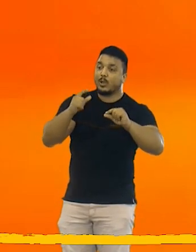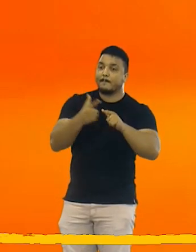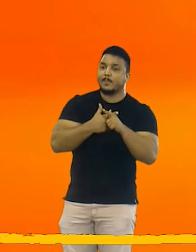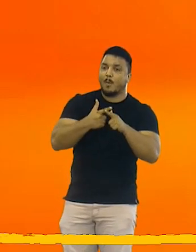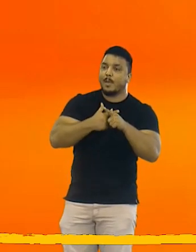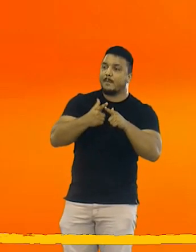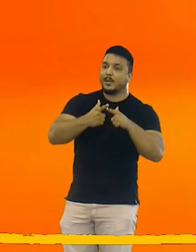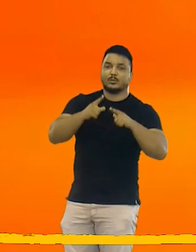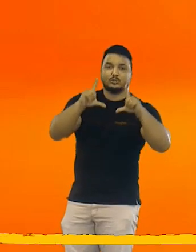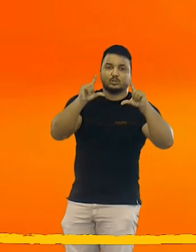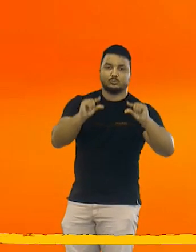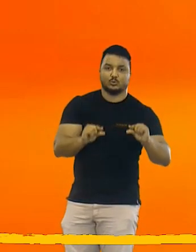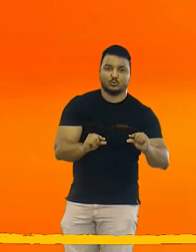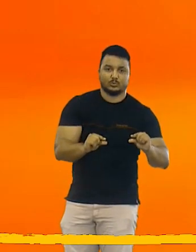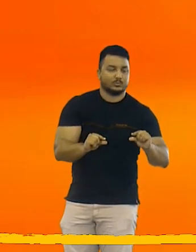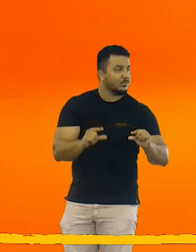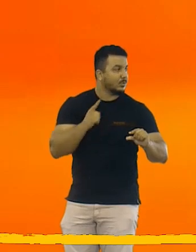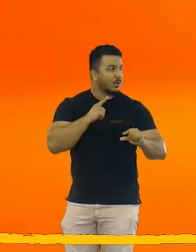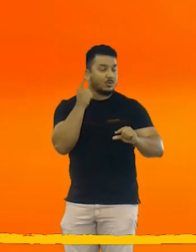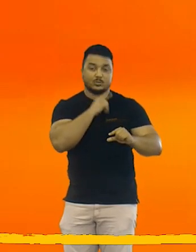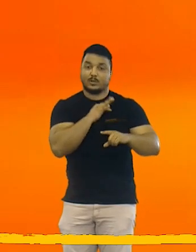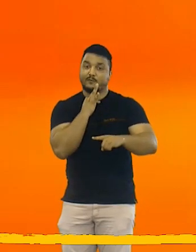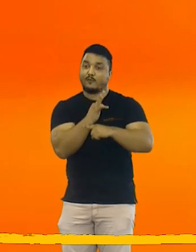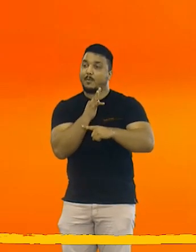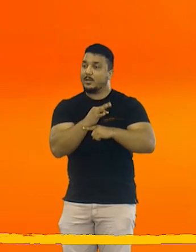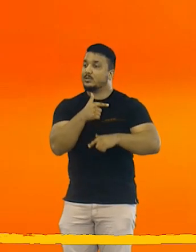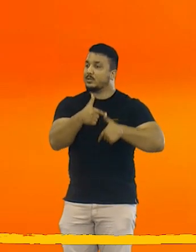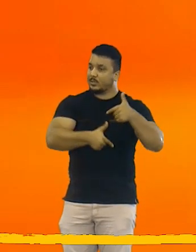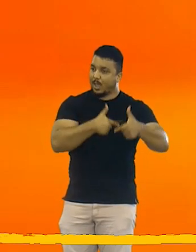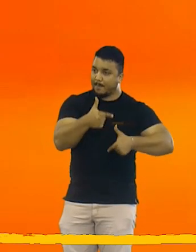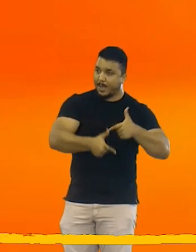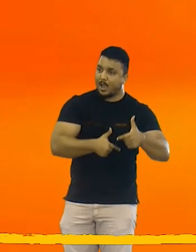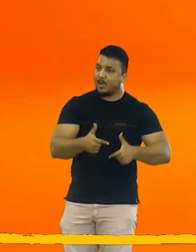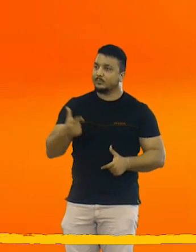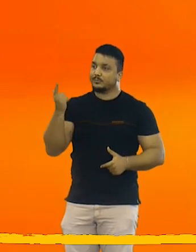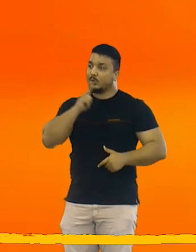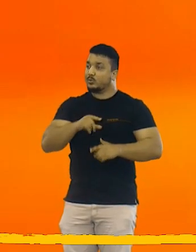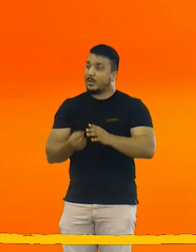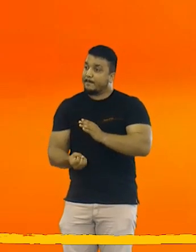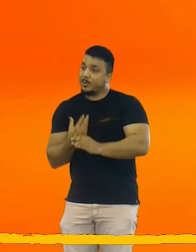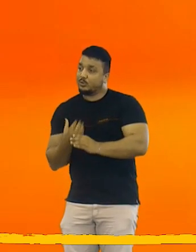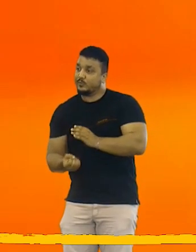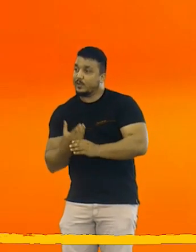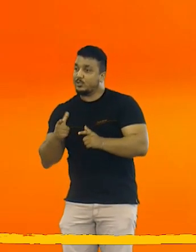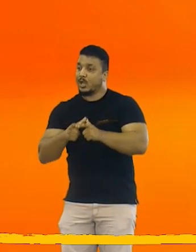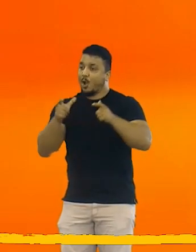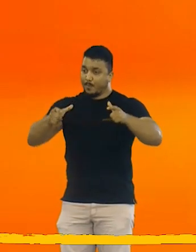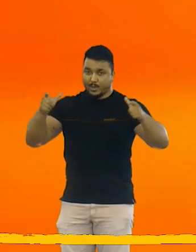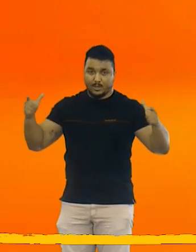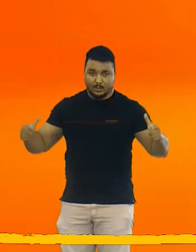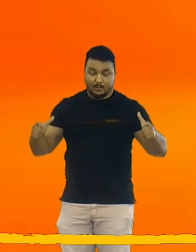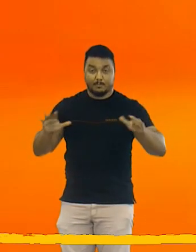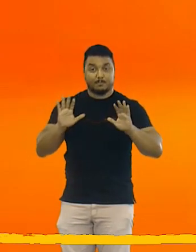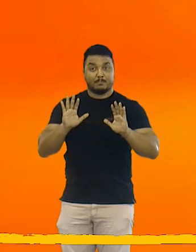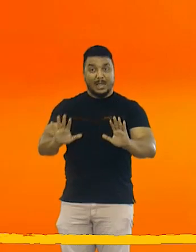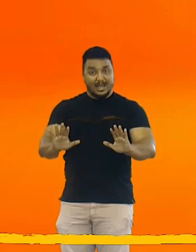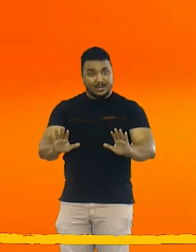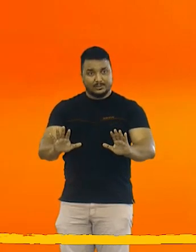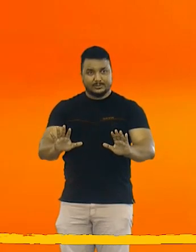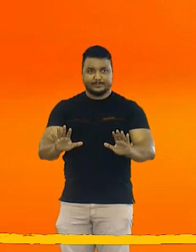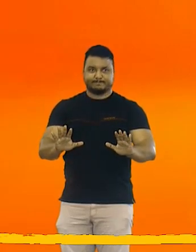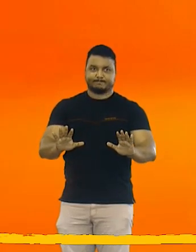problemas. A formalização do emprego, eu aumento a produtividade, mas, porém,